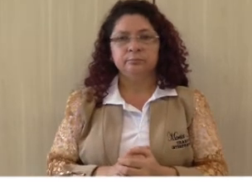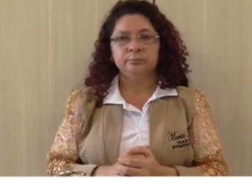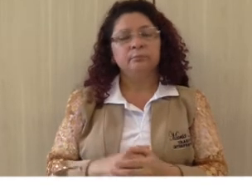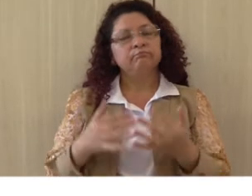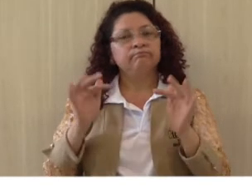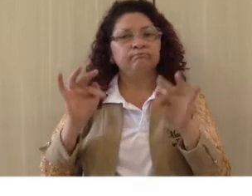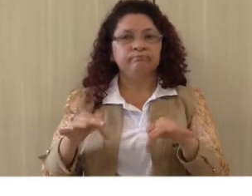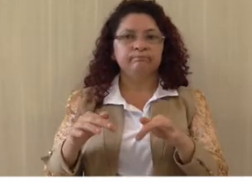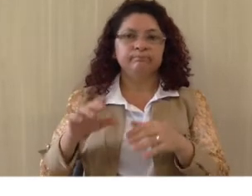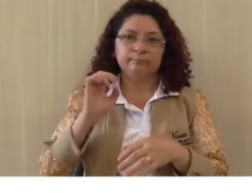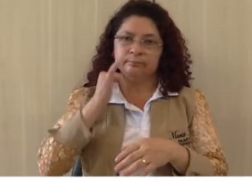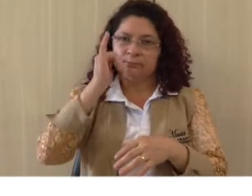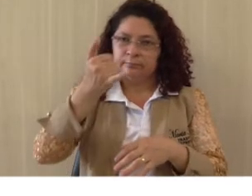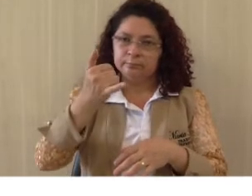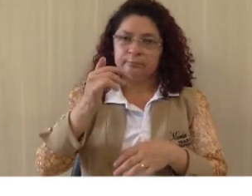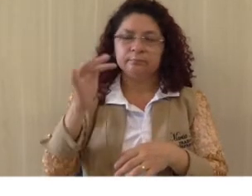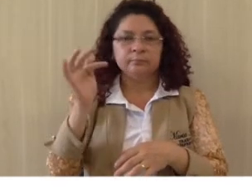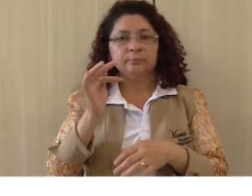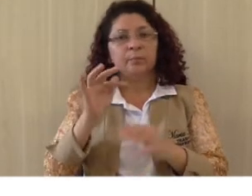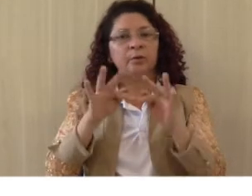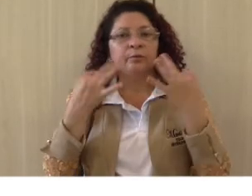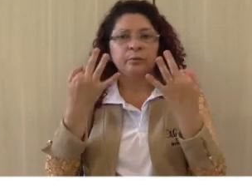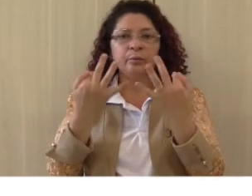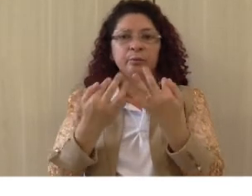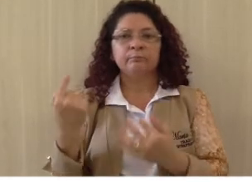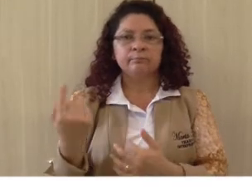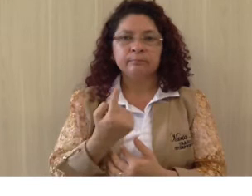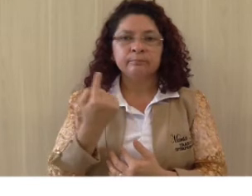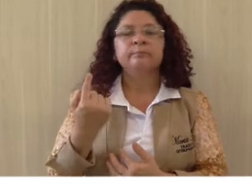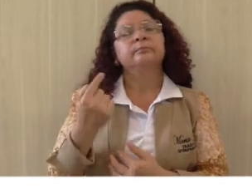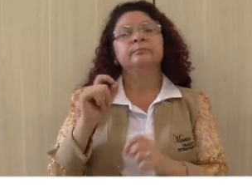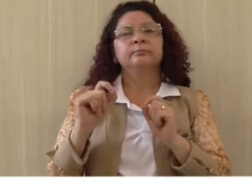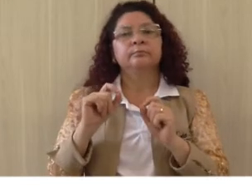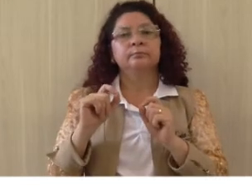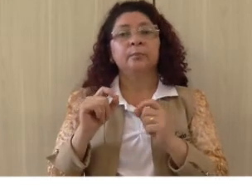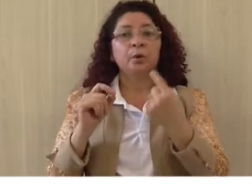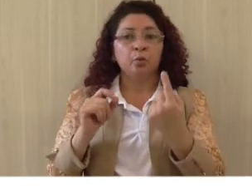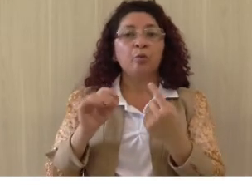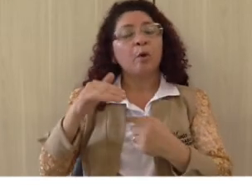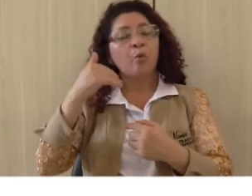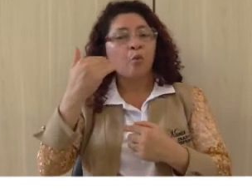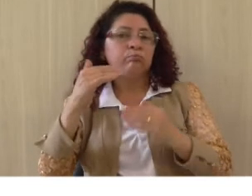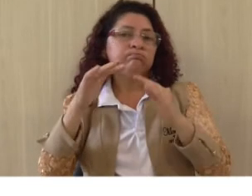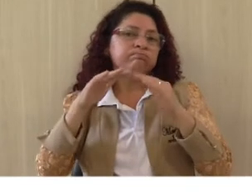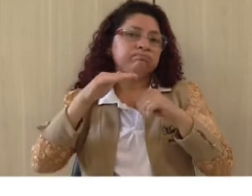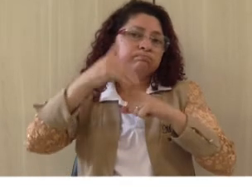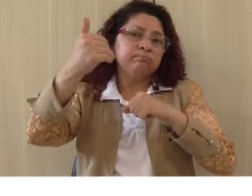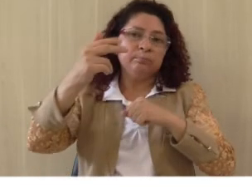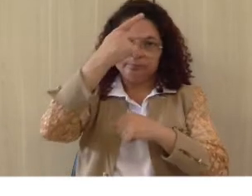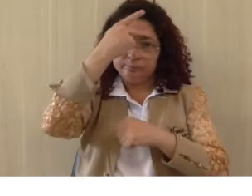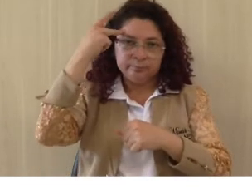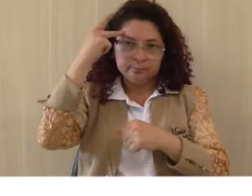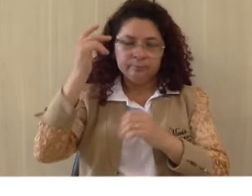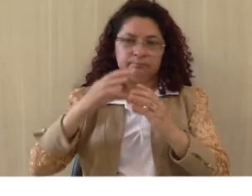Para fins deste edital, define-se família como a unidade nuclear composta por uma ou mais pessoas,